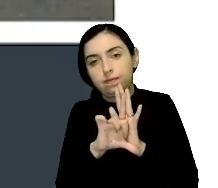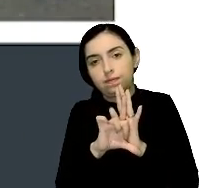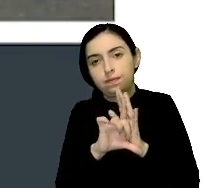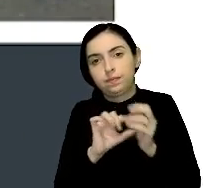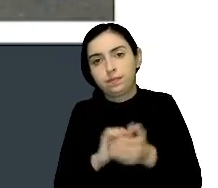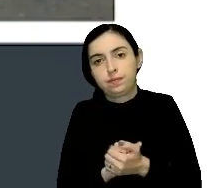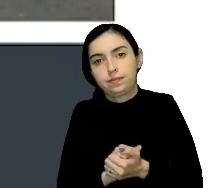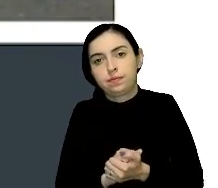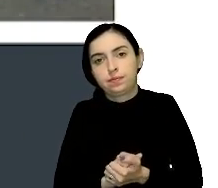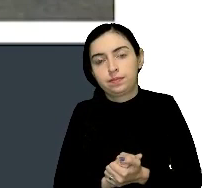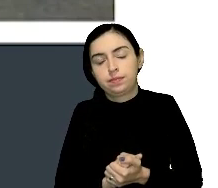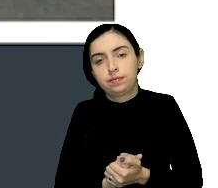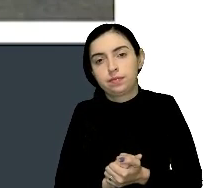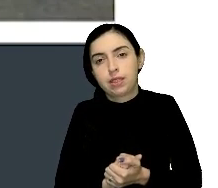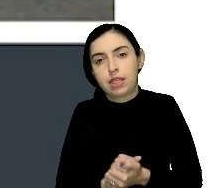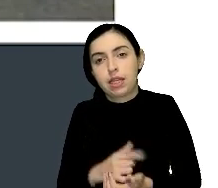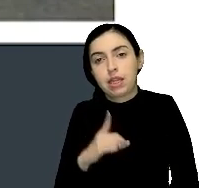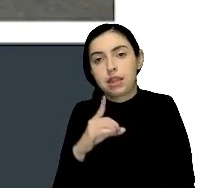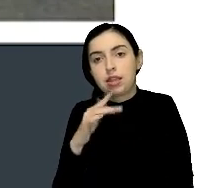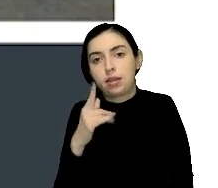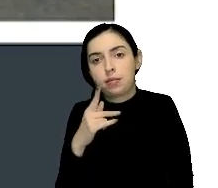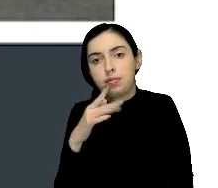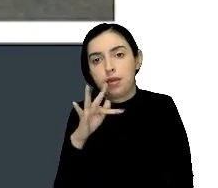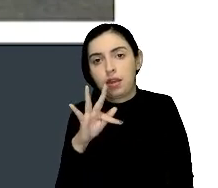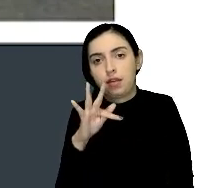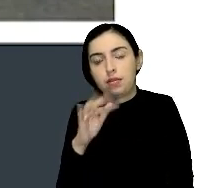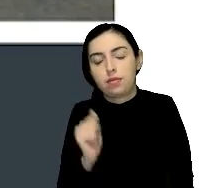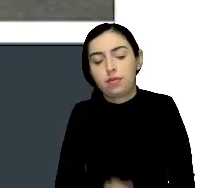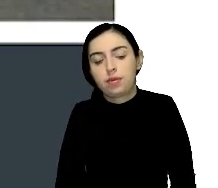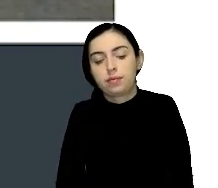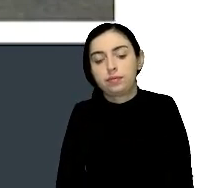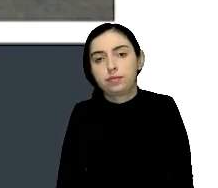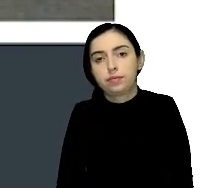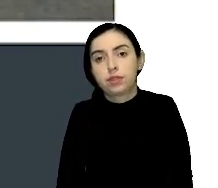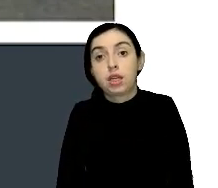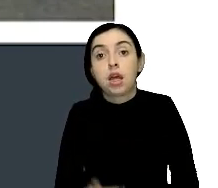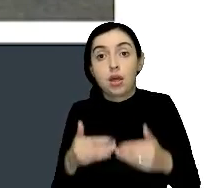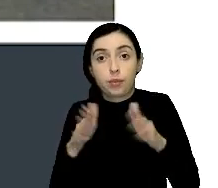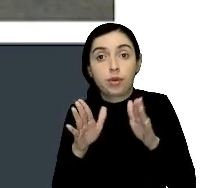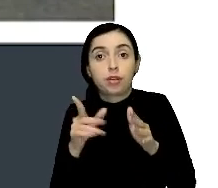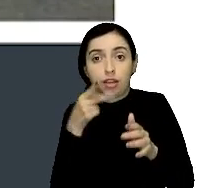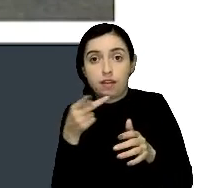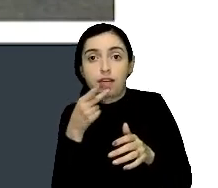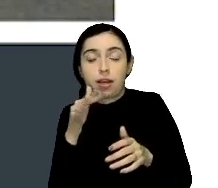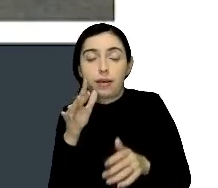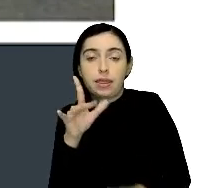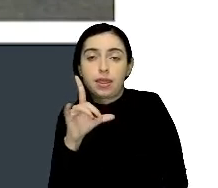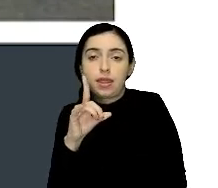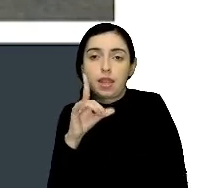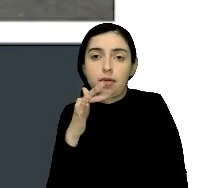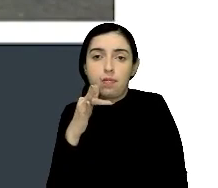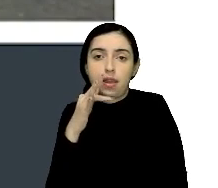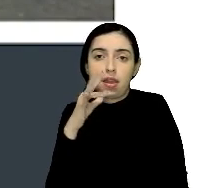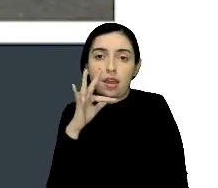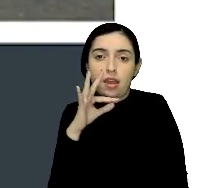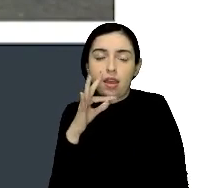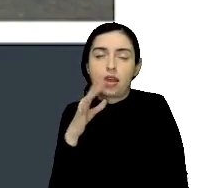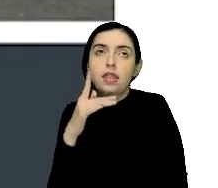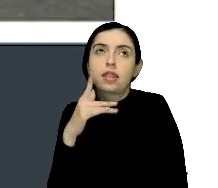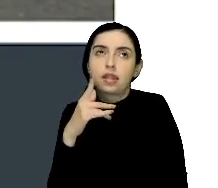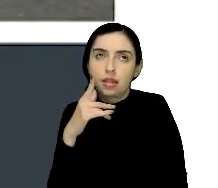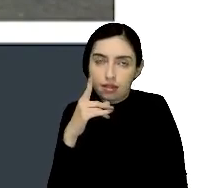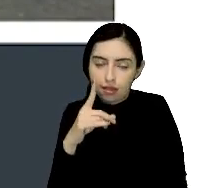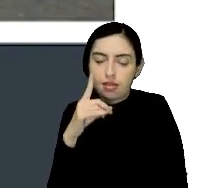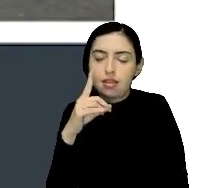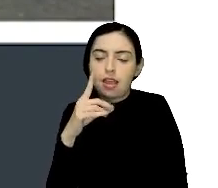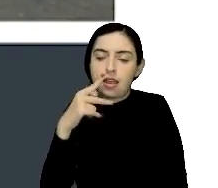né? A DPF. A DPF. Tanto que na portaria foi a DPF, né? Que a PGR ia